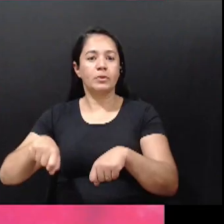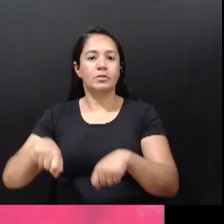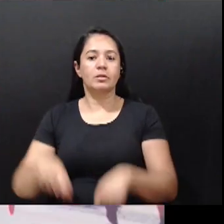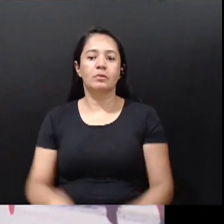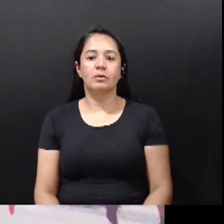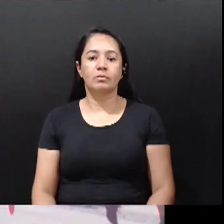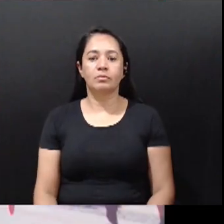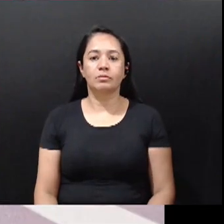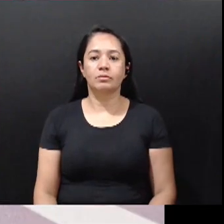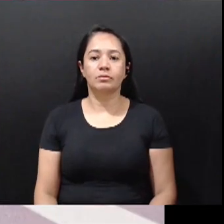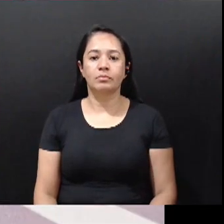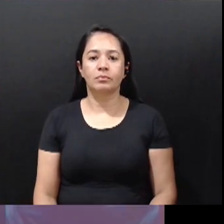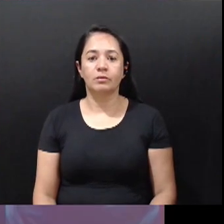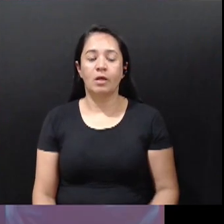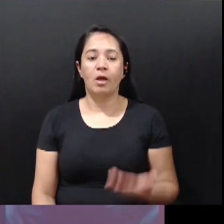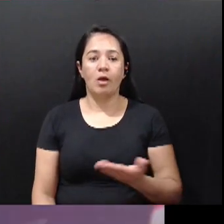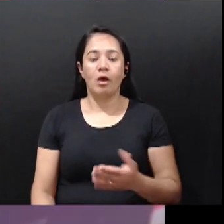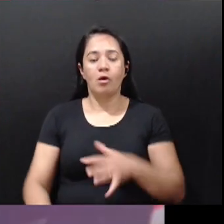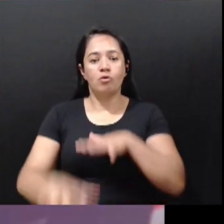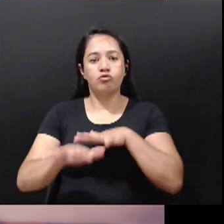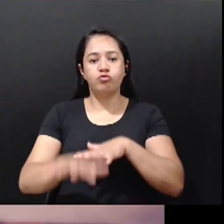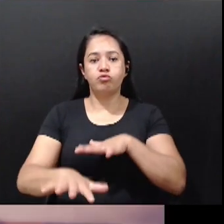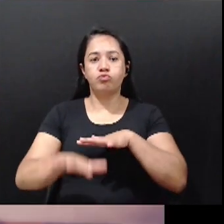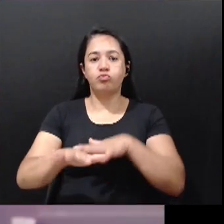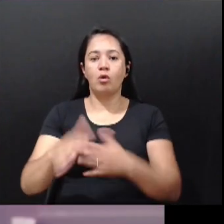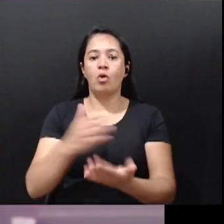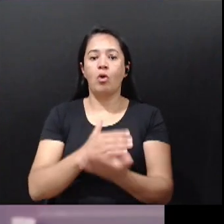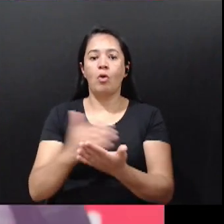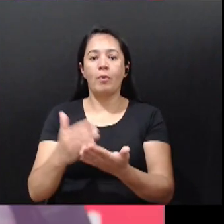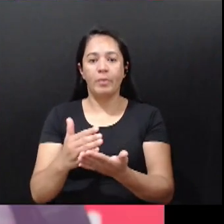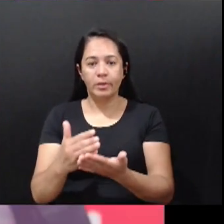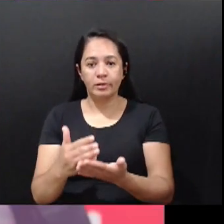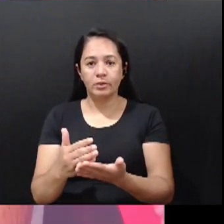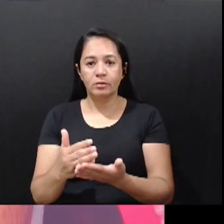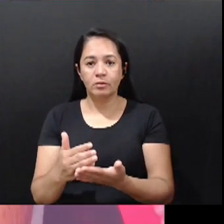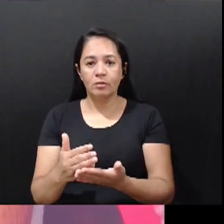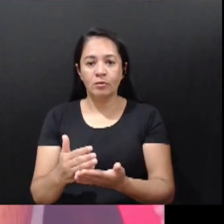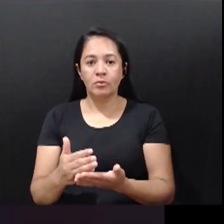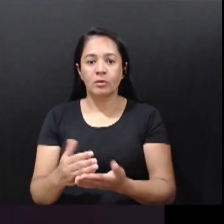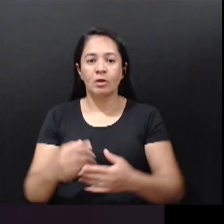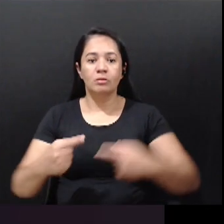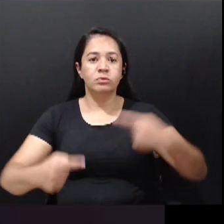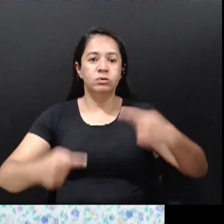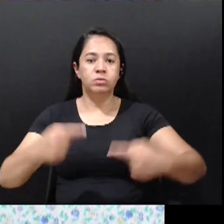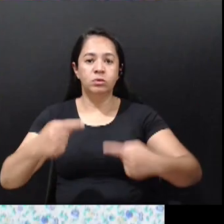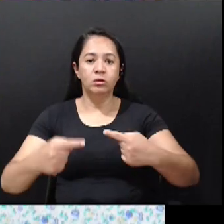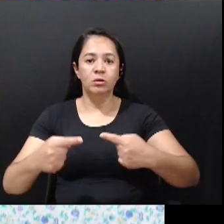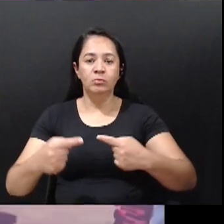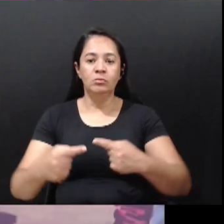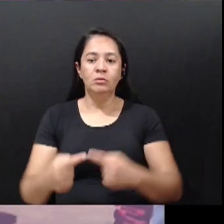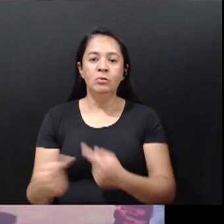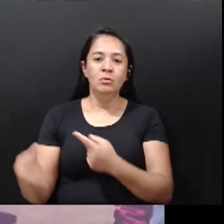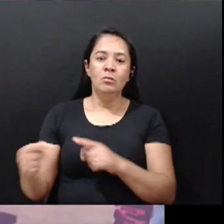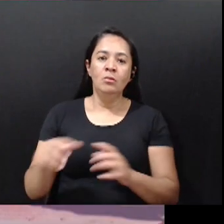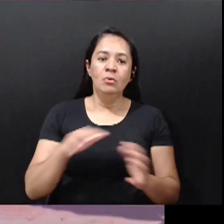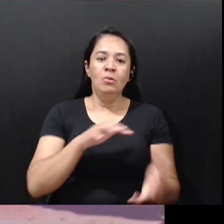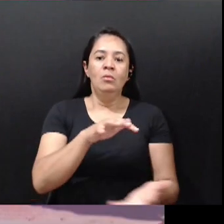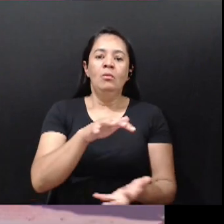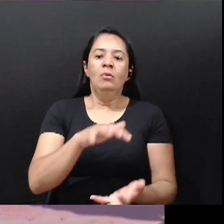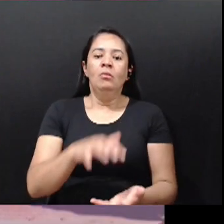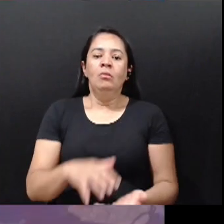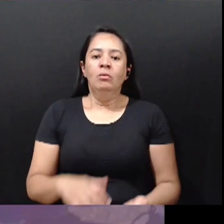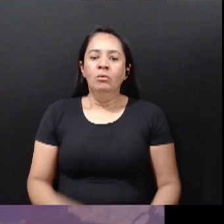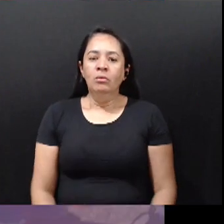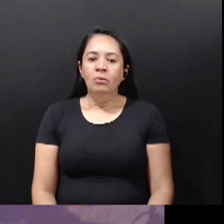que a marcha surge aí nesse momento, das disputas anti-globalização, das disputas que